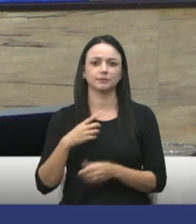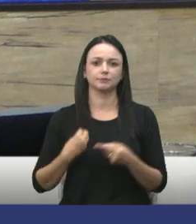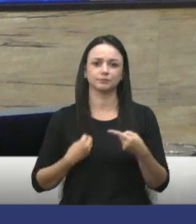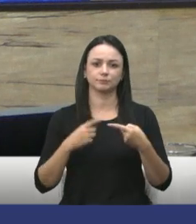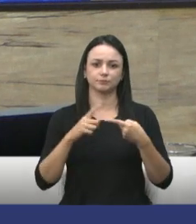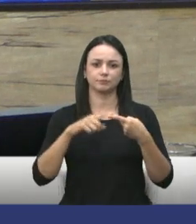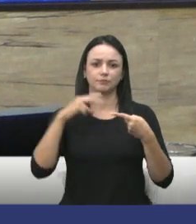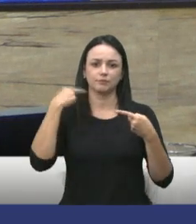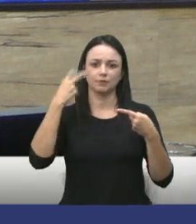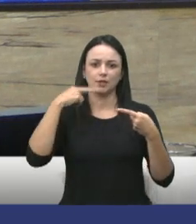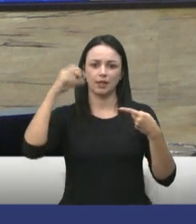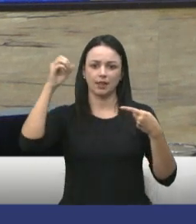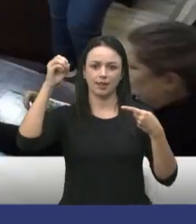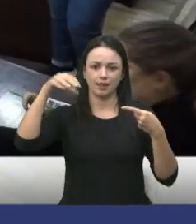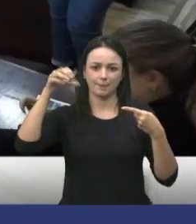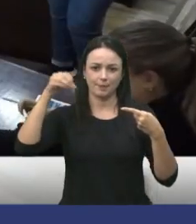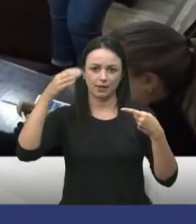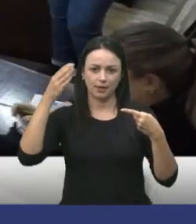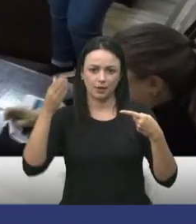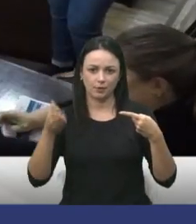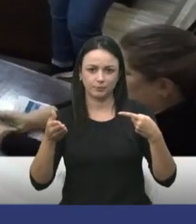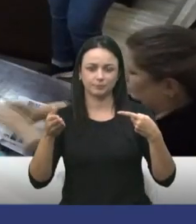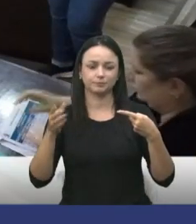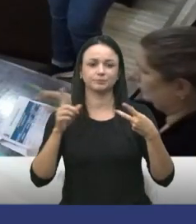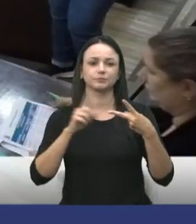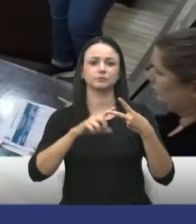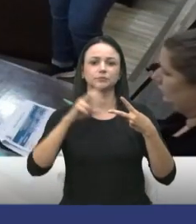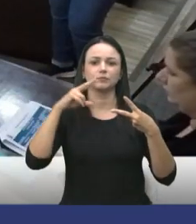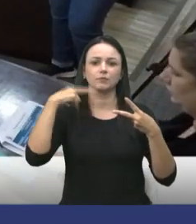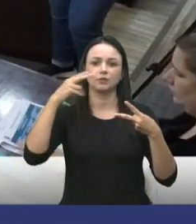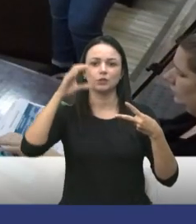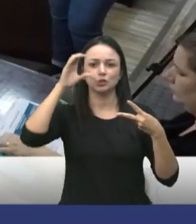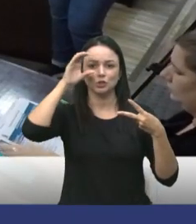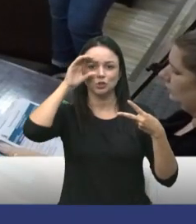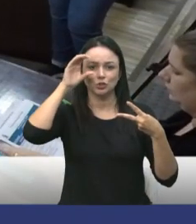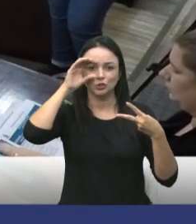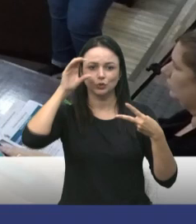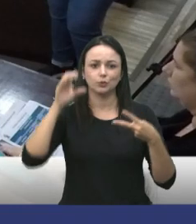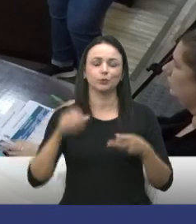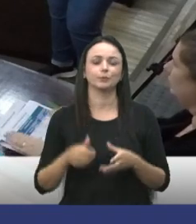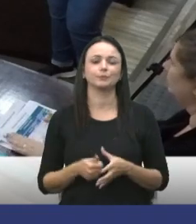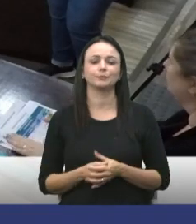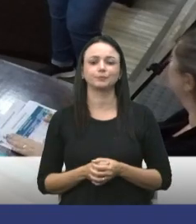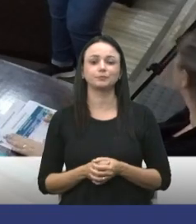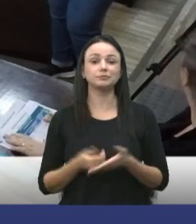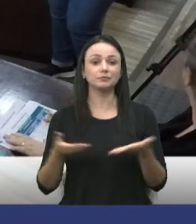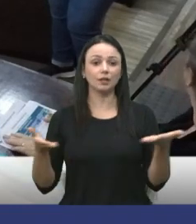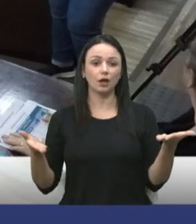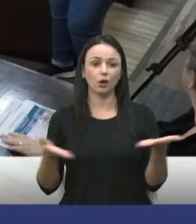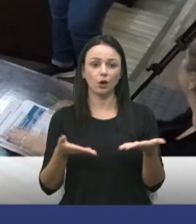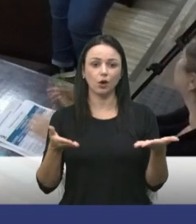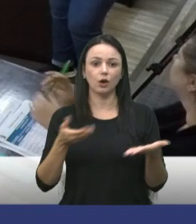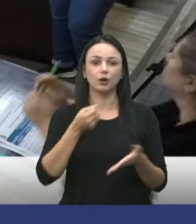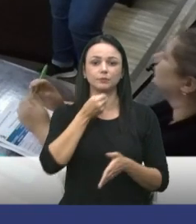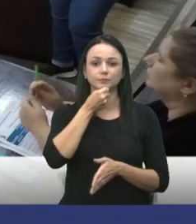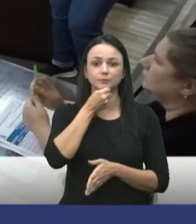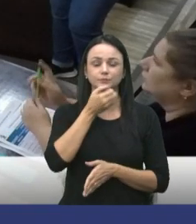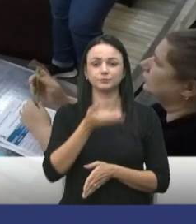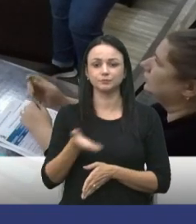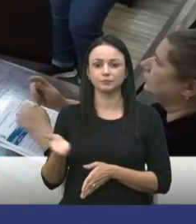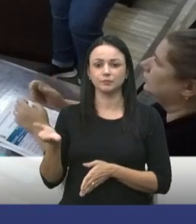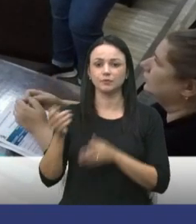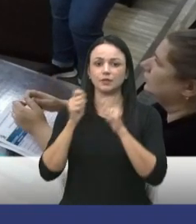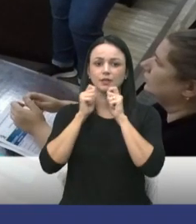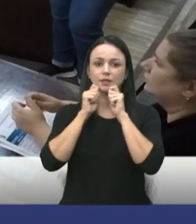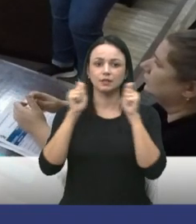Carlos Alberto Lampião Magon e vereador Chico Quevedo. Nesse momento, eu passo a palavra para o assessor